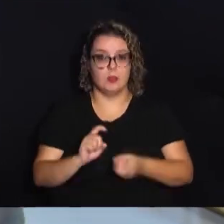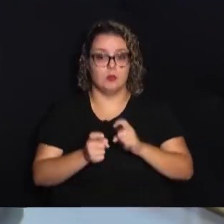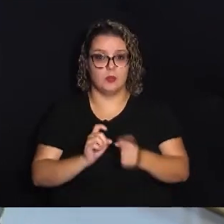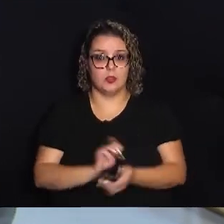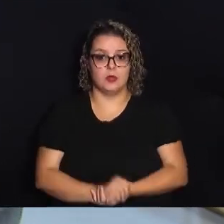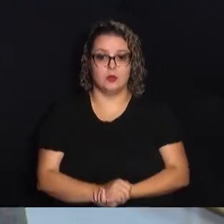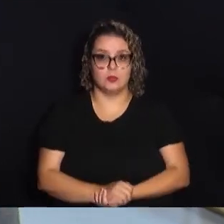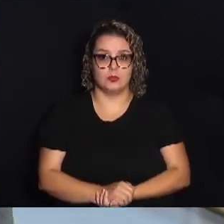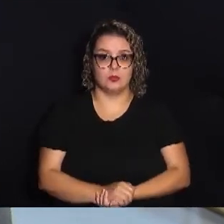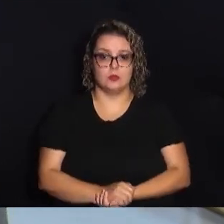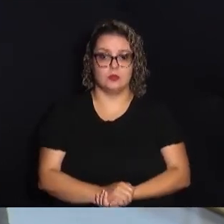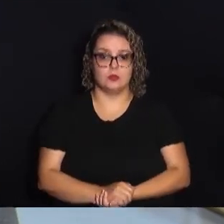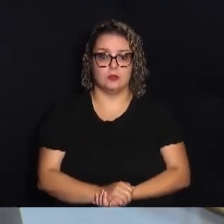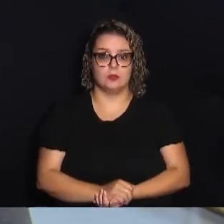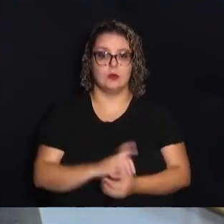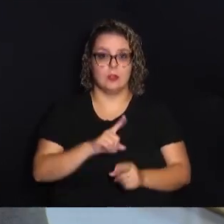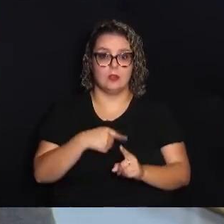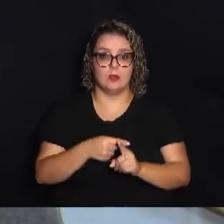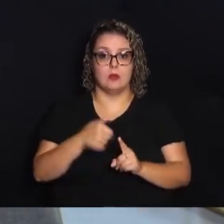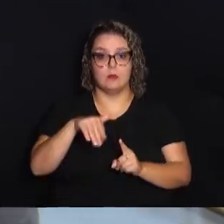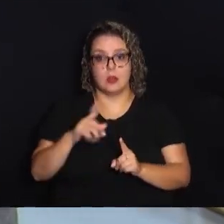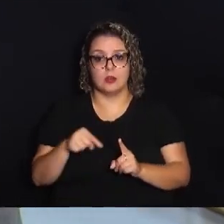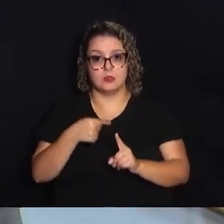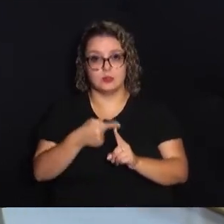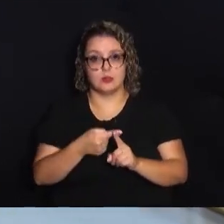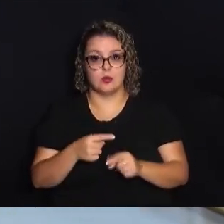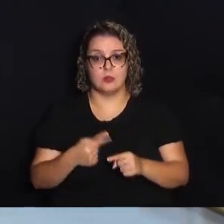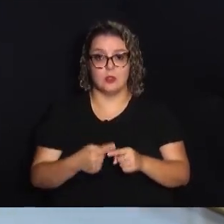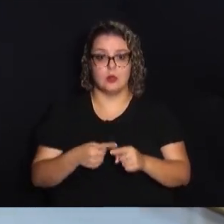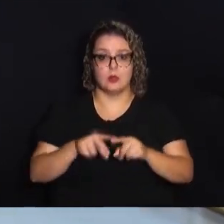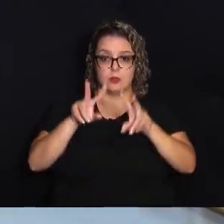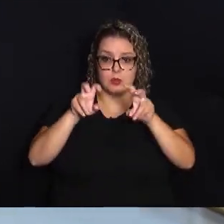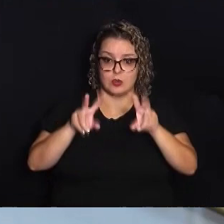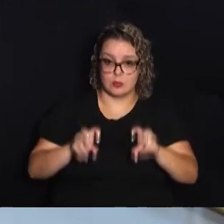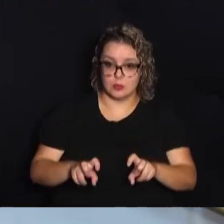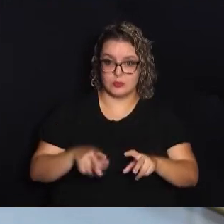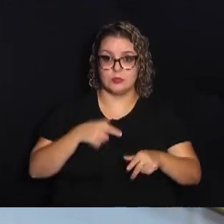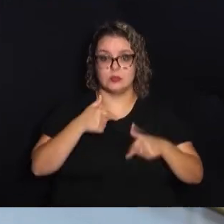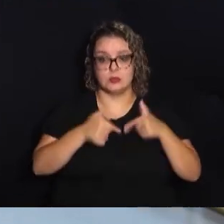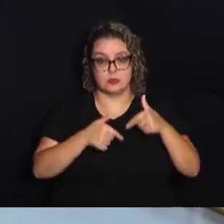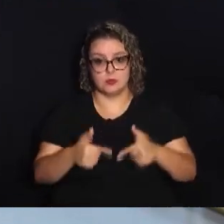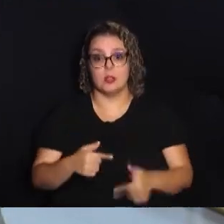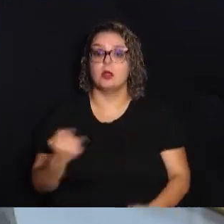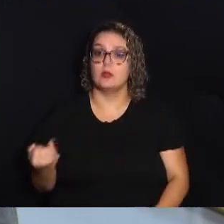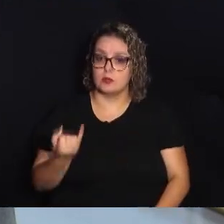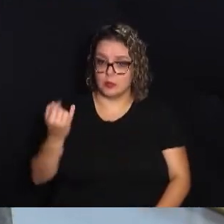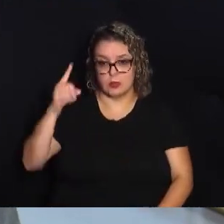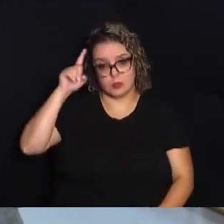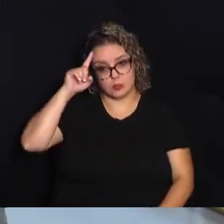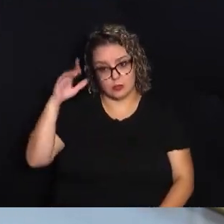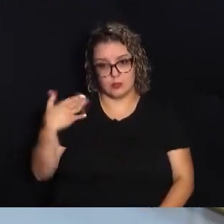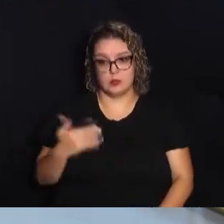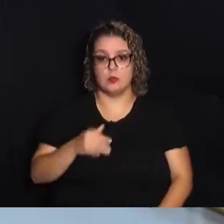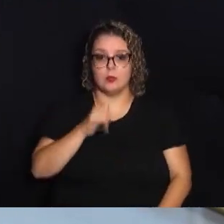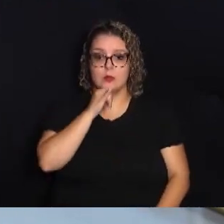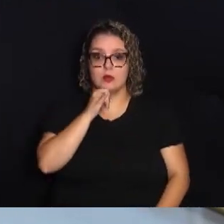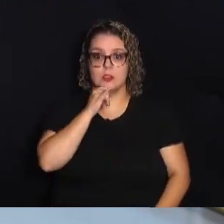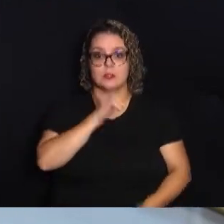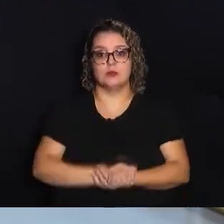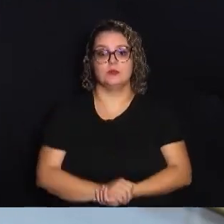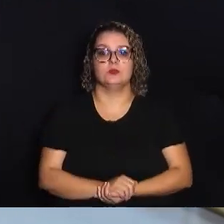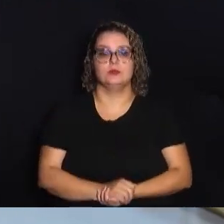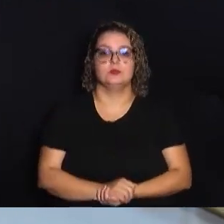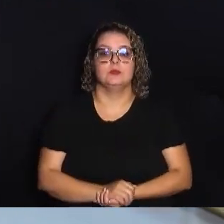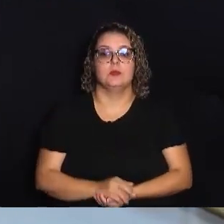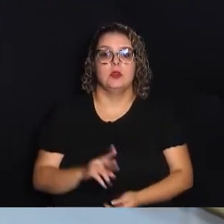reuniões mas é um saldo mais do que positivo porque os temas que foram trabalhados são temas pertinent ao nosso dia a dia como por